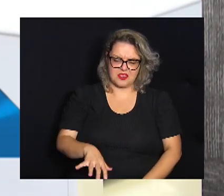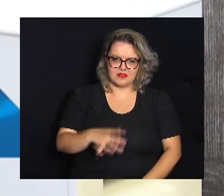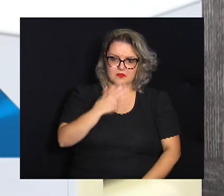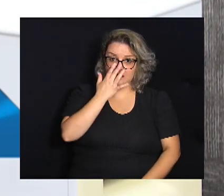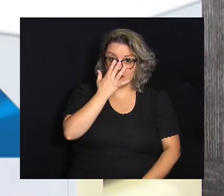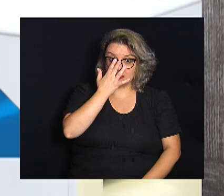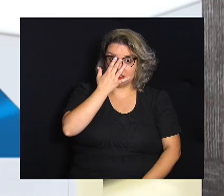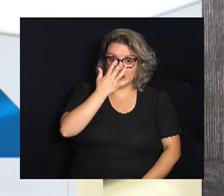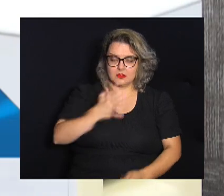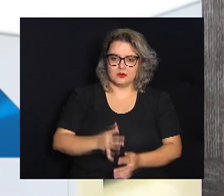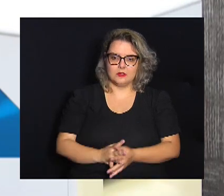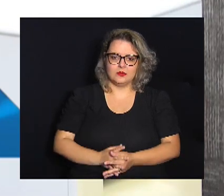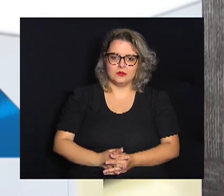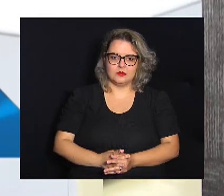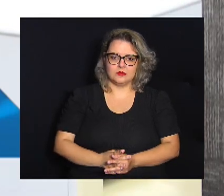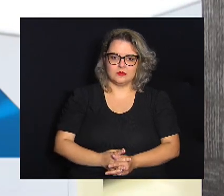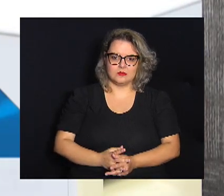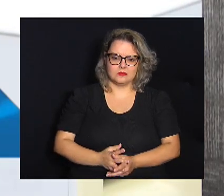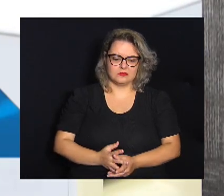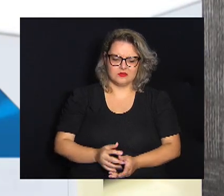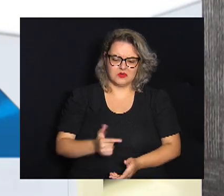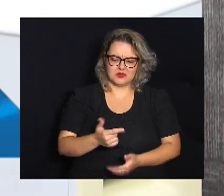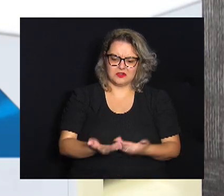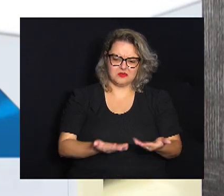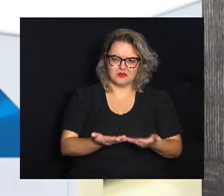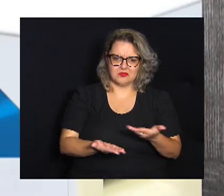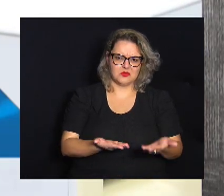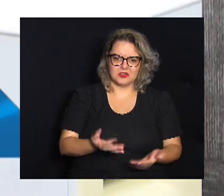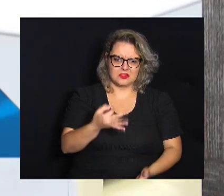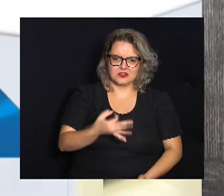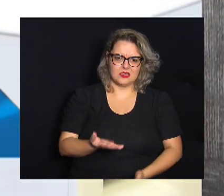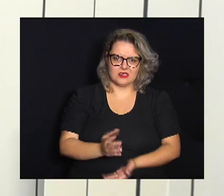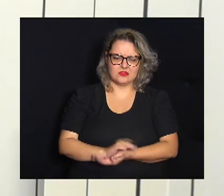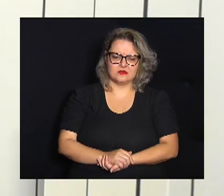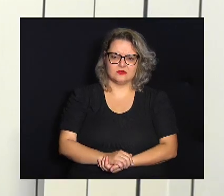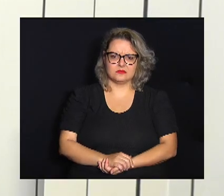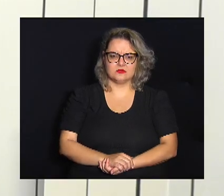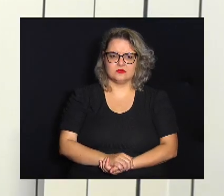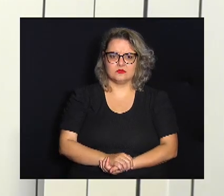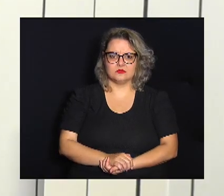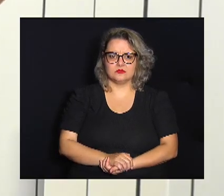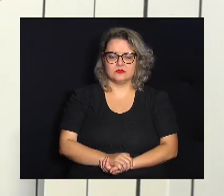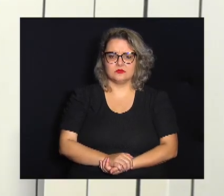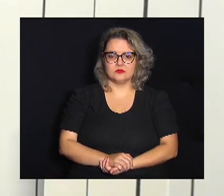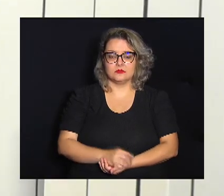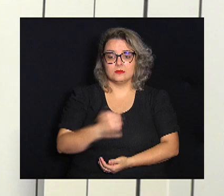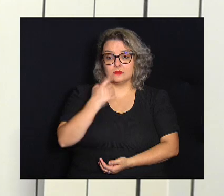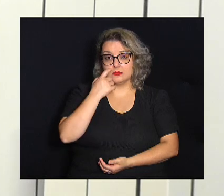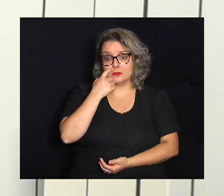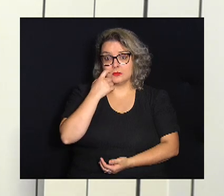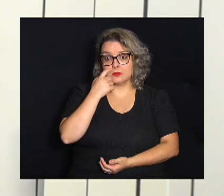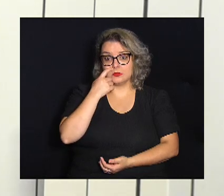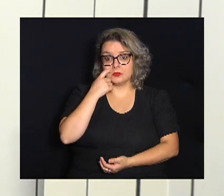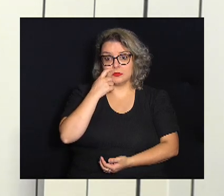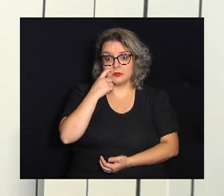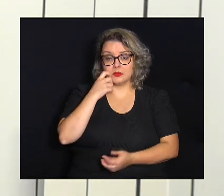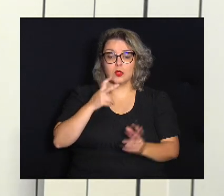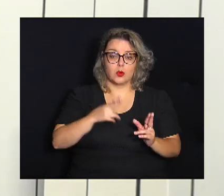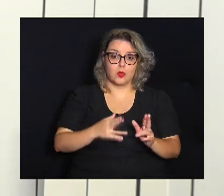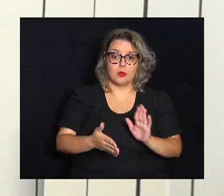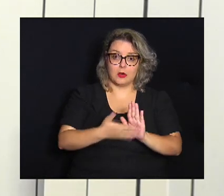maus tratos, né? Maus tratos. De acordo com a proposta,